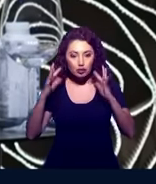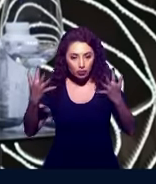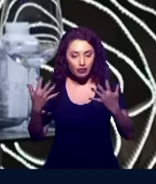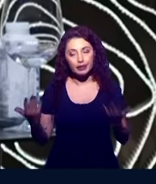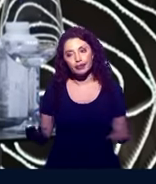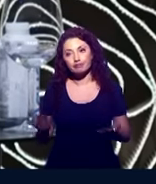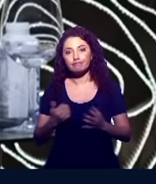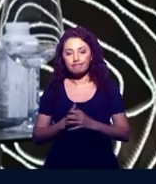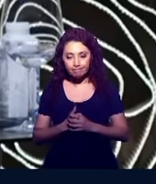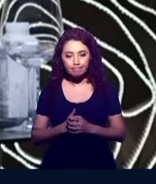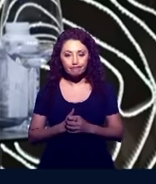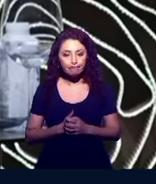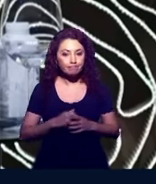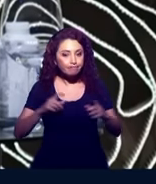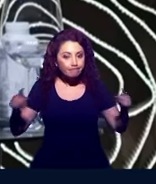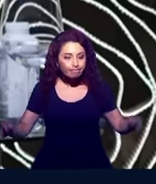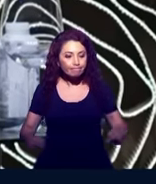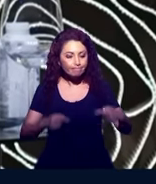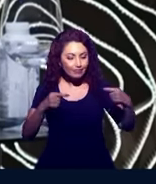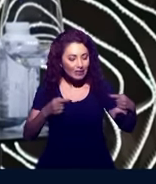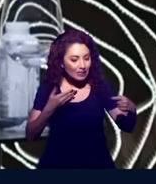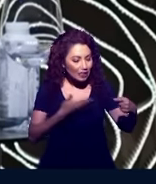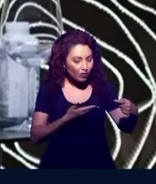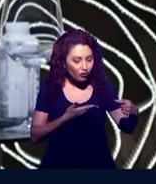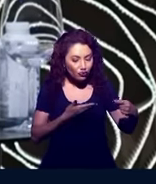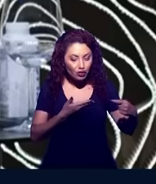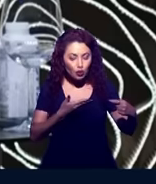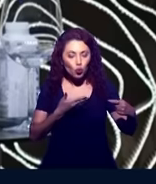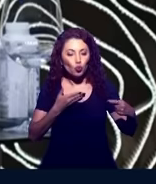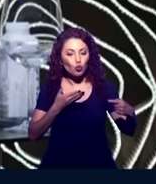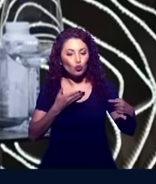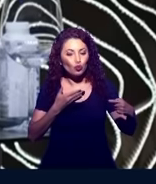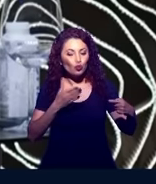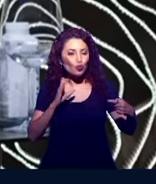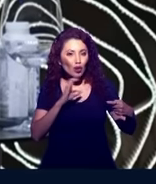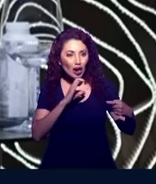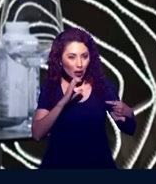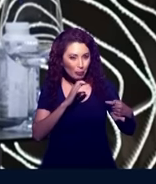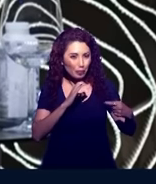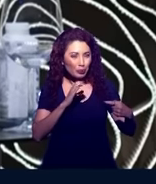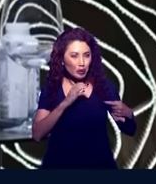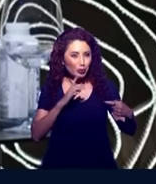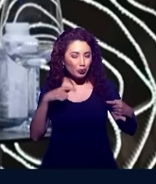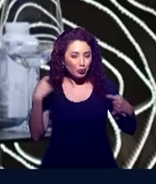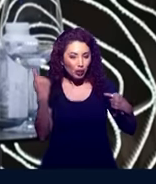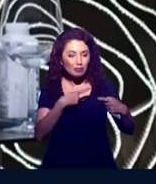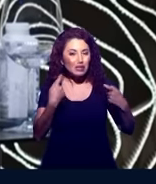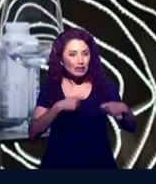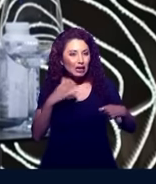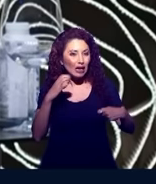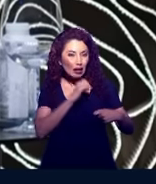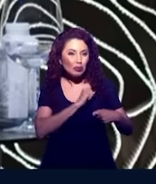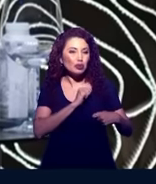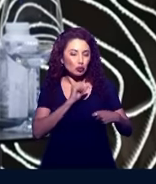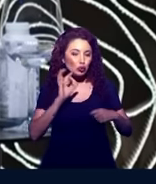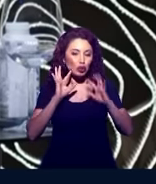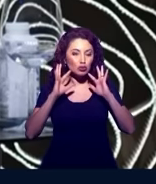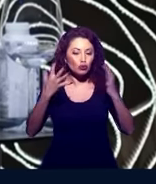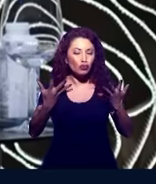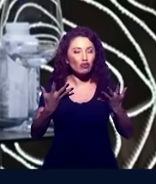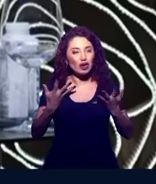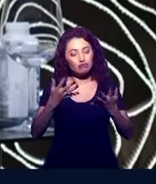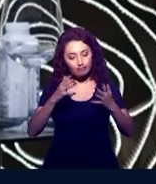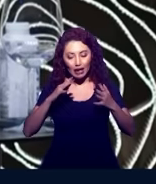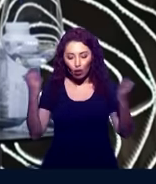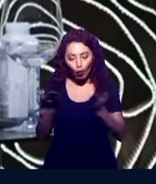Tecnicamente Qual é o desafio de curtíssimo prazo uma vez identificado o problema eu diria o seguinte